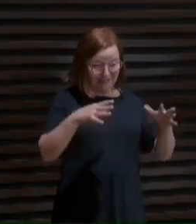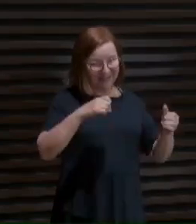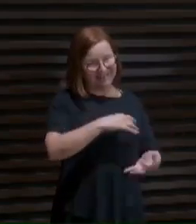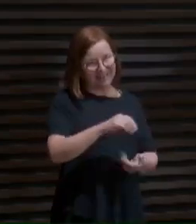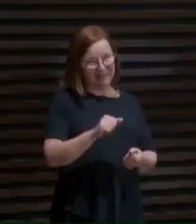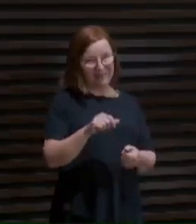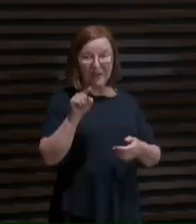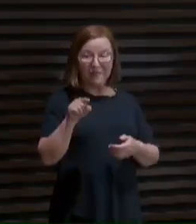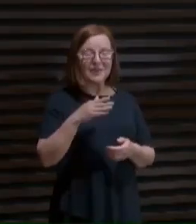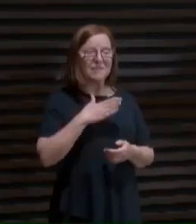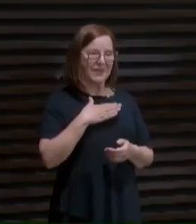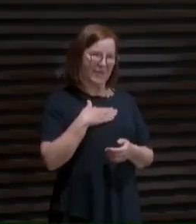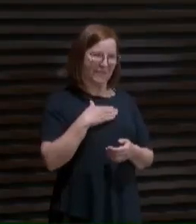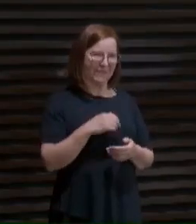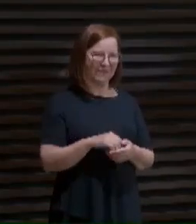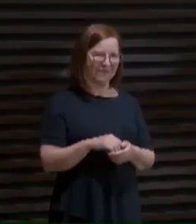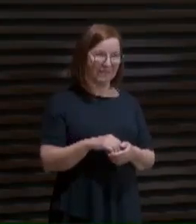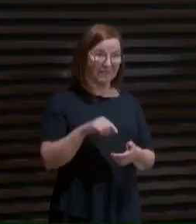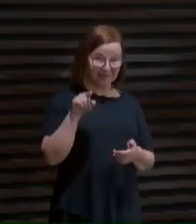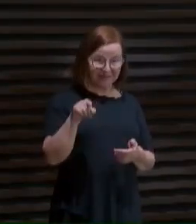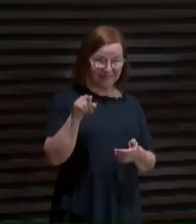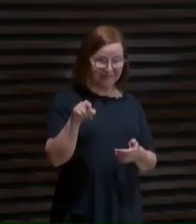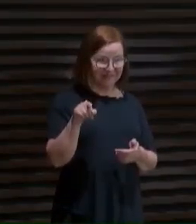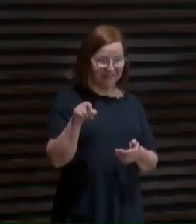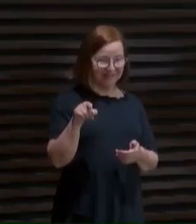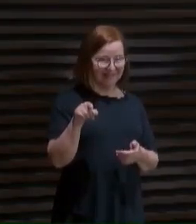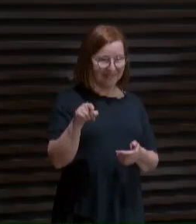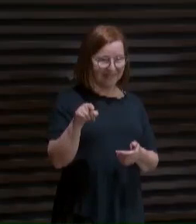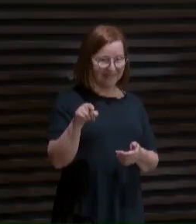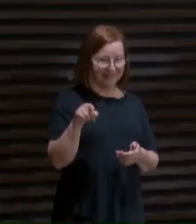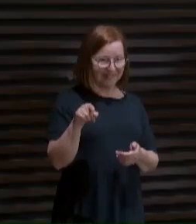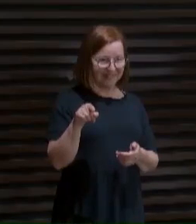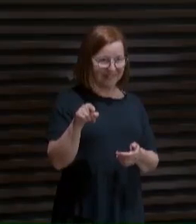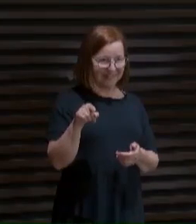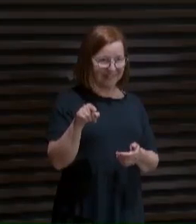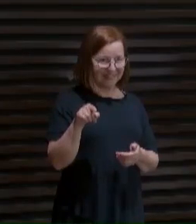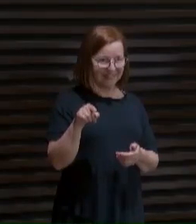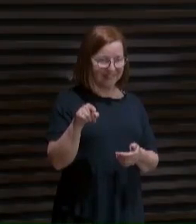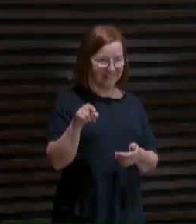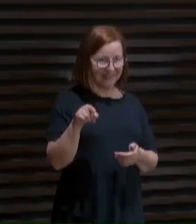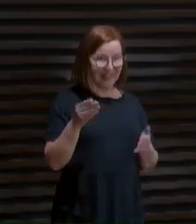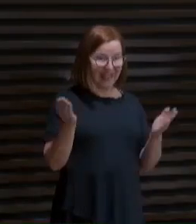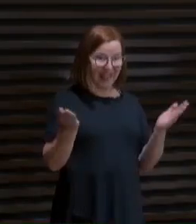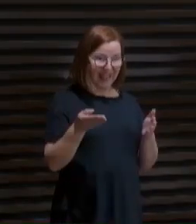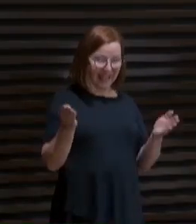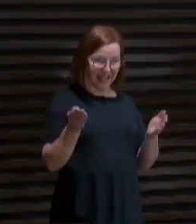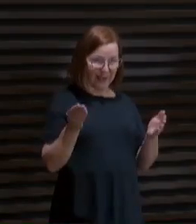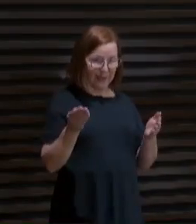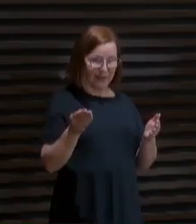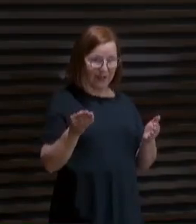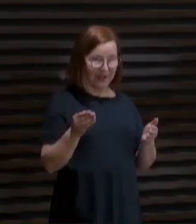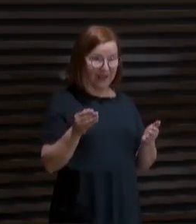Você é meu. E você vai entrar agora no caminho da